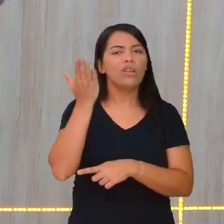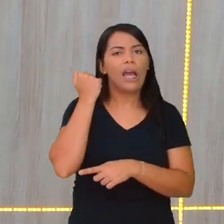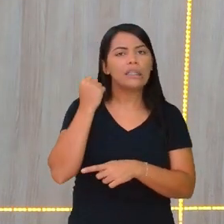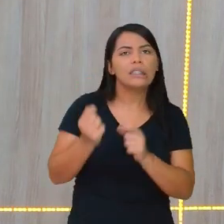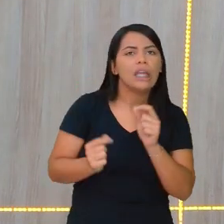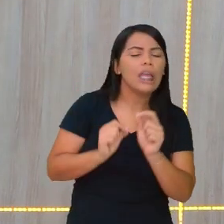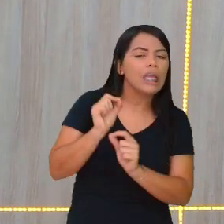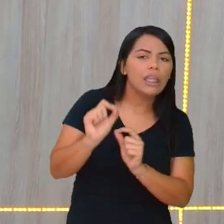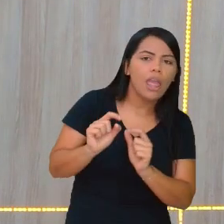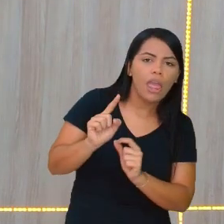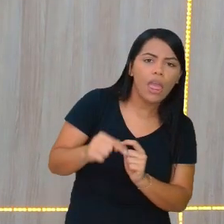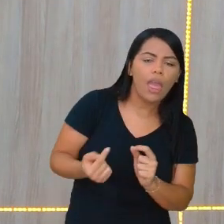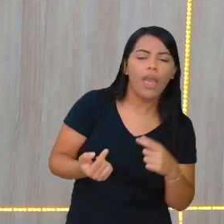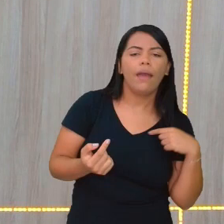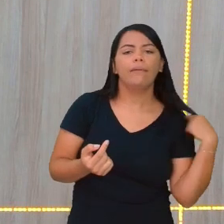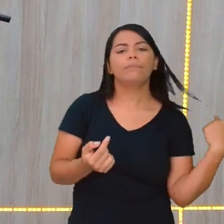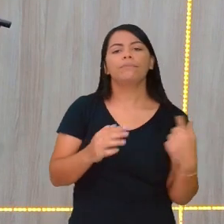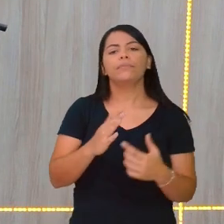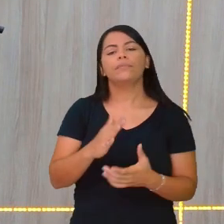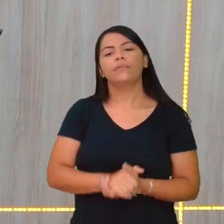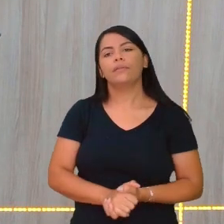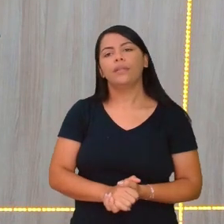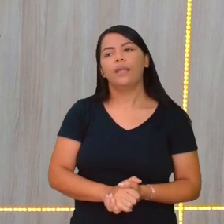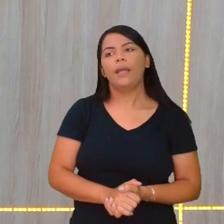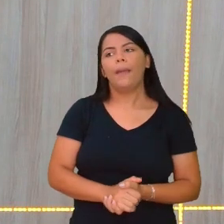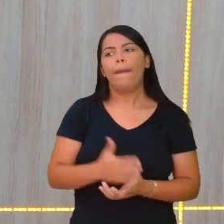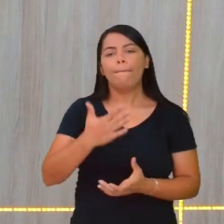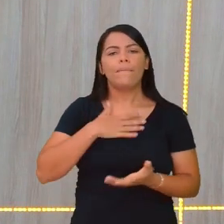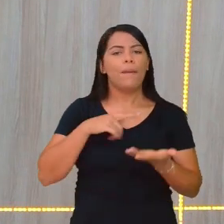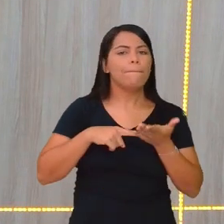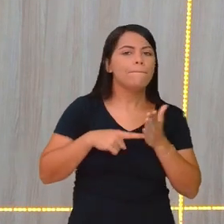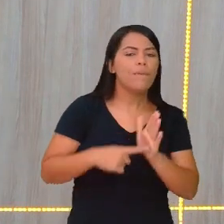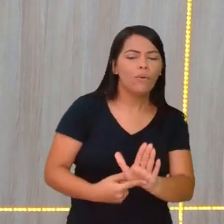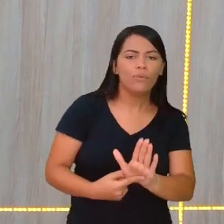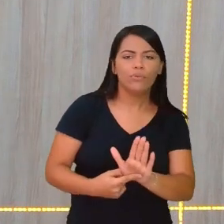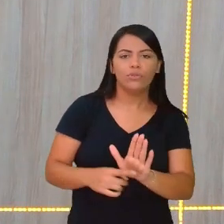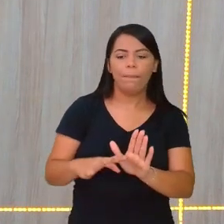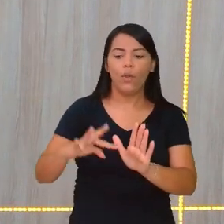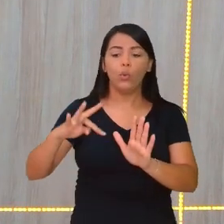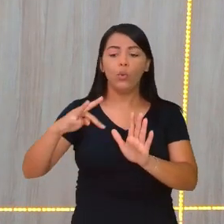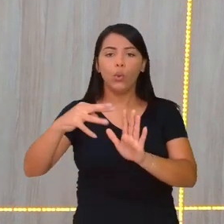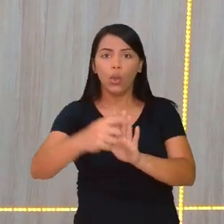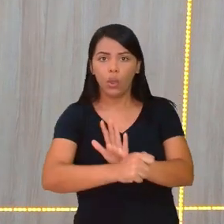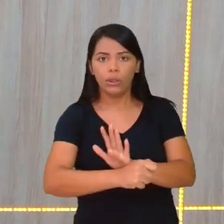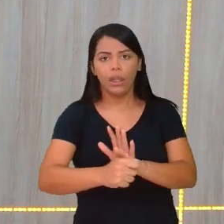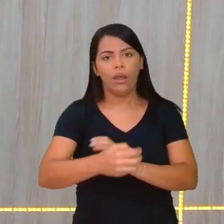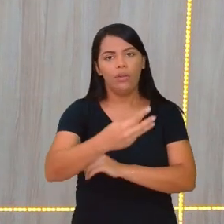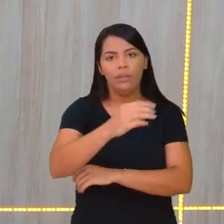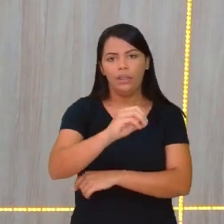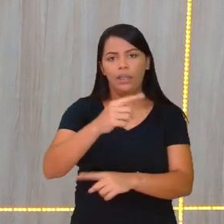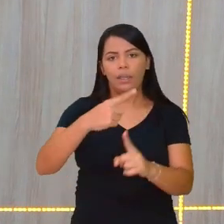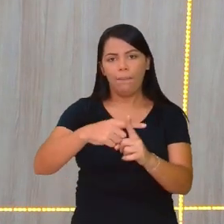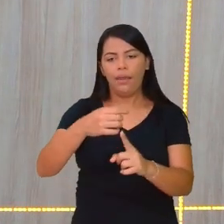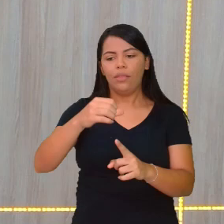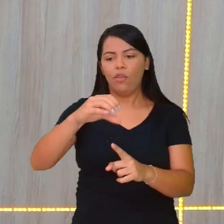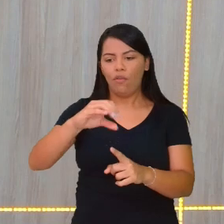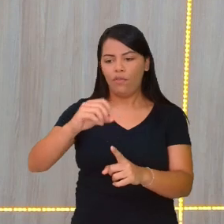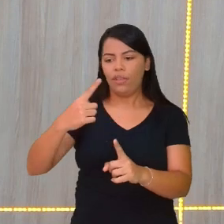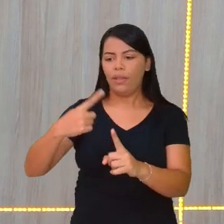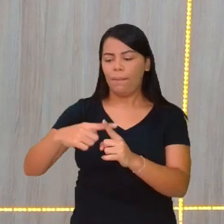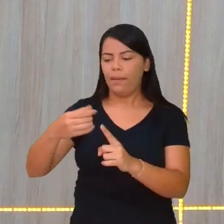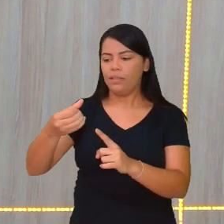quem é minha amostra, né? Meu total, 30 mais 90 mais 60, que